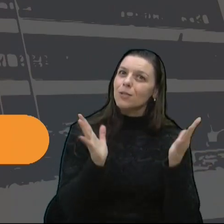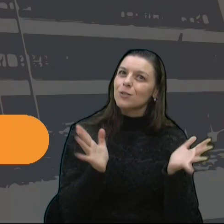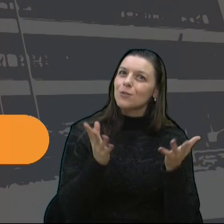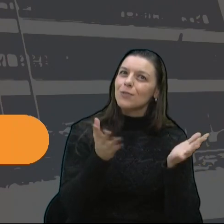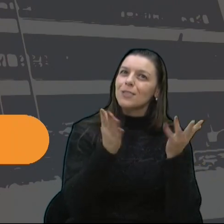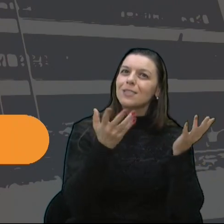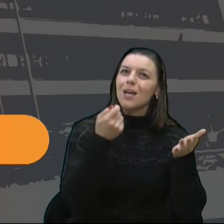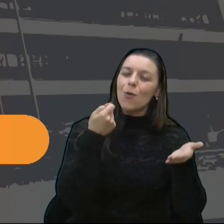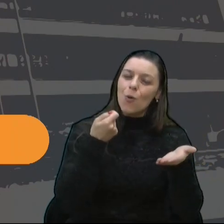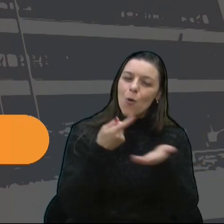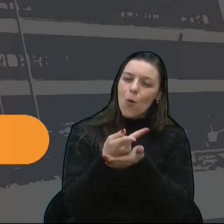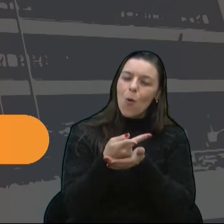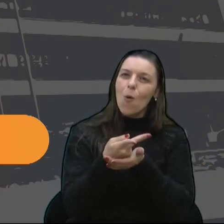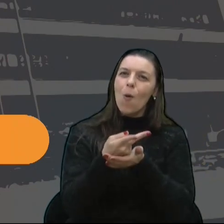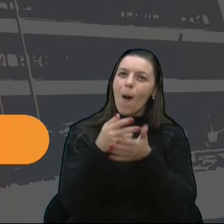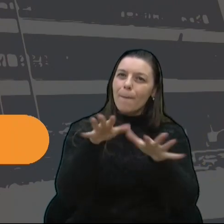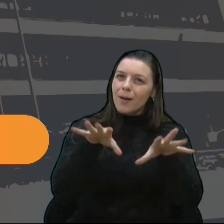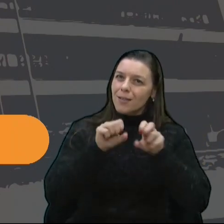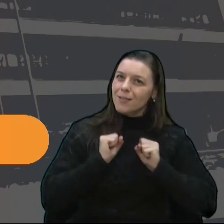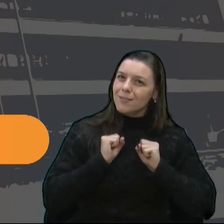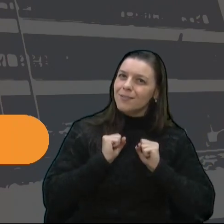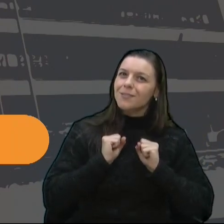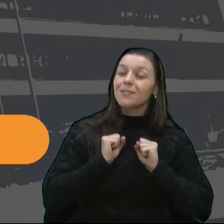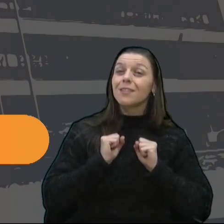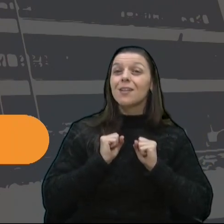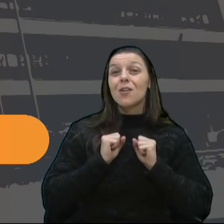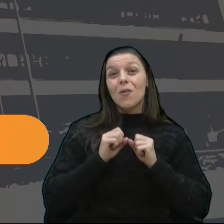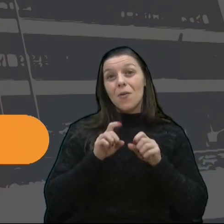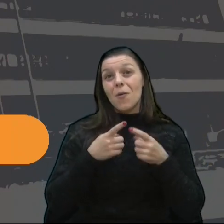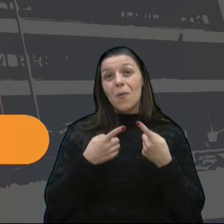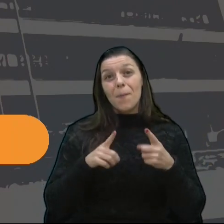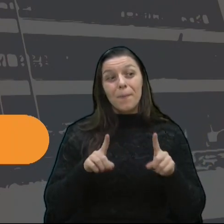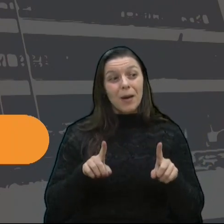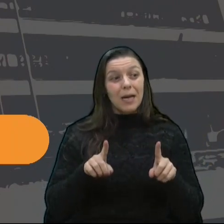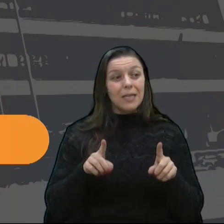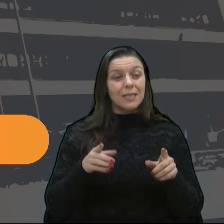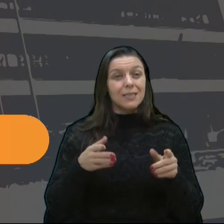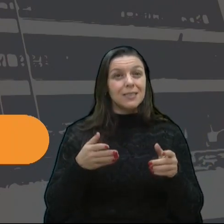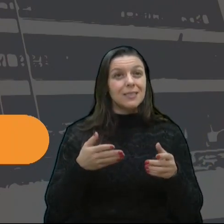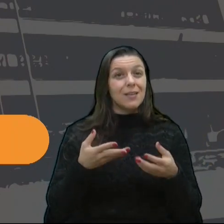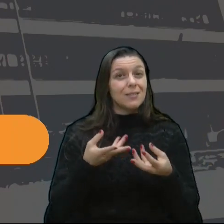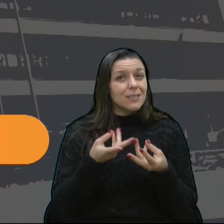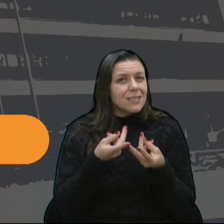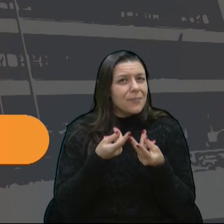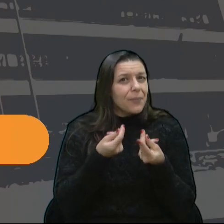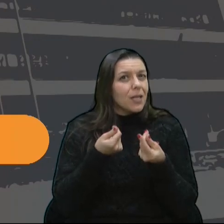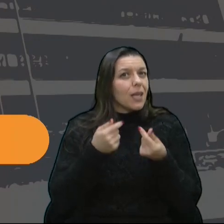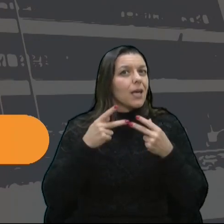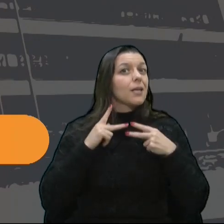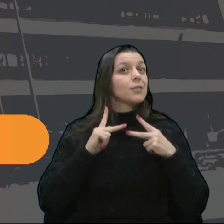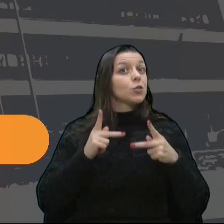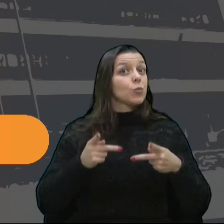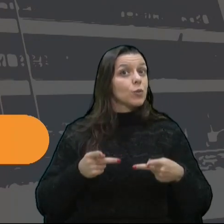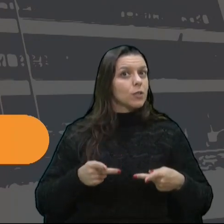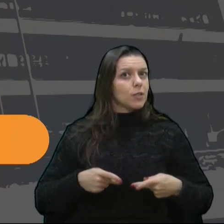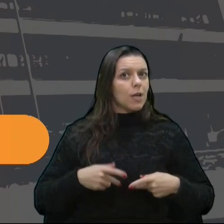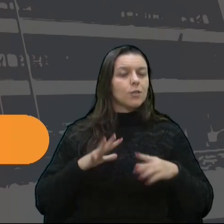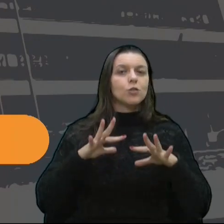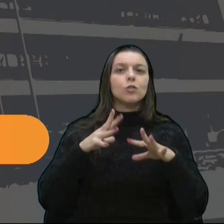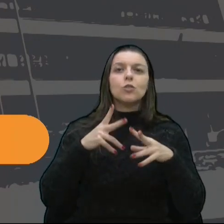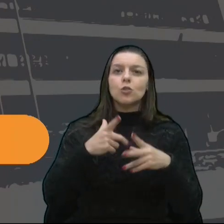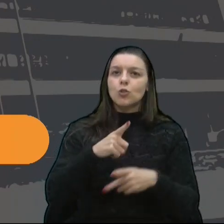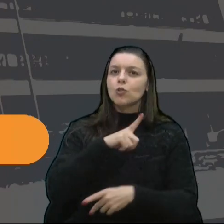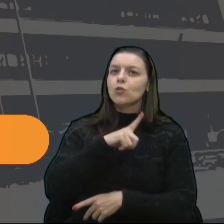a adesão e tal, e acho que justamente a sensibilidade, a humanidade que todos tiveram,